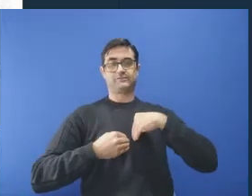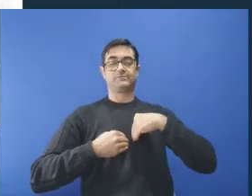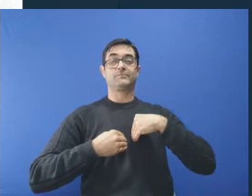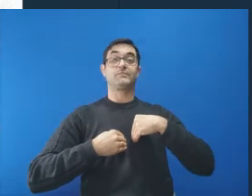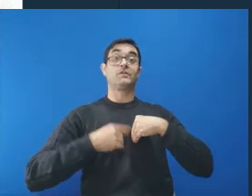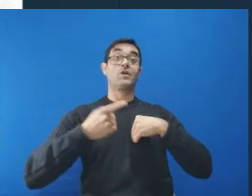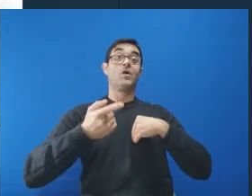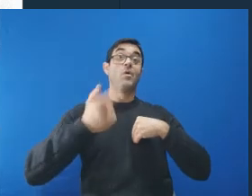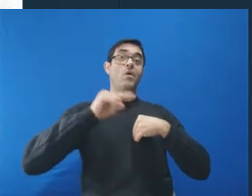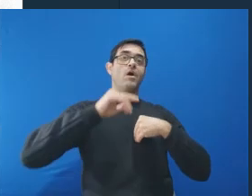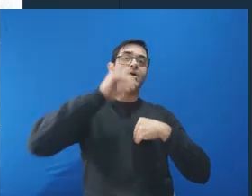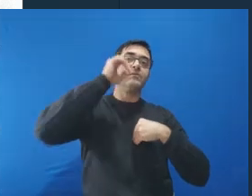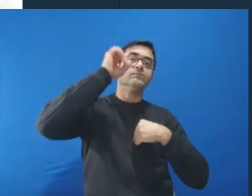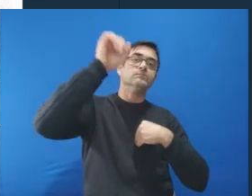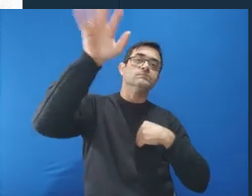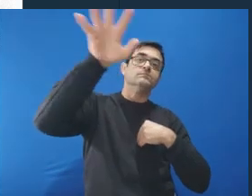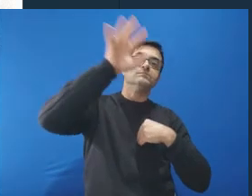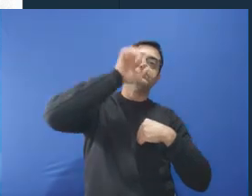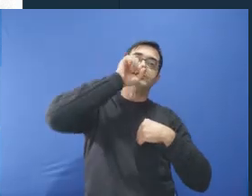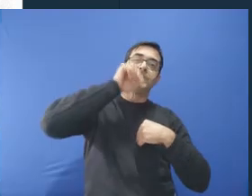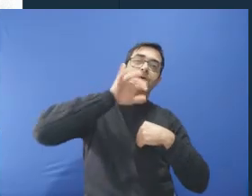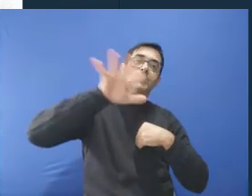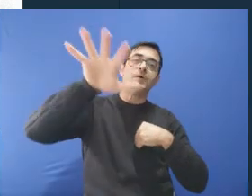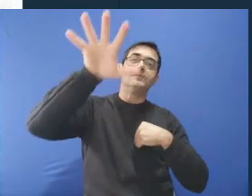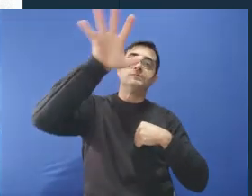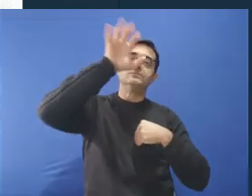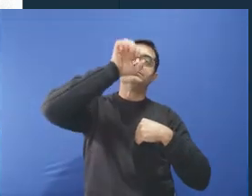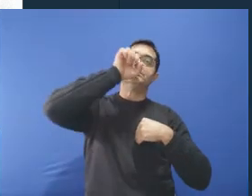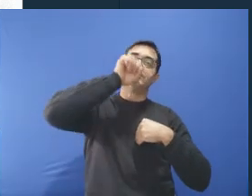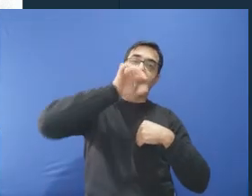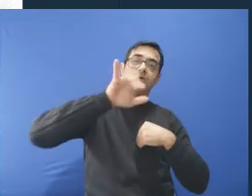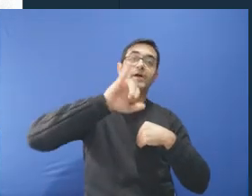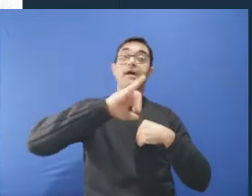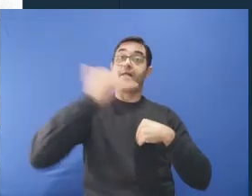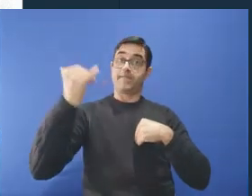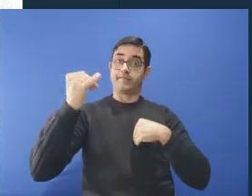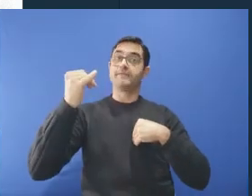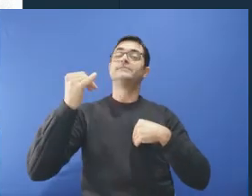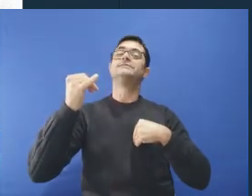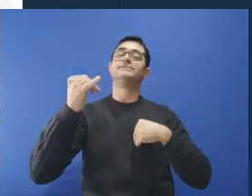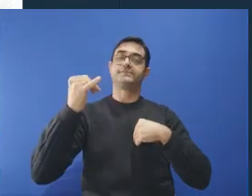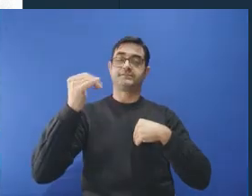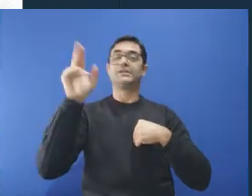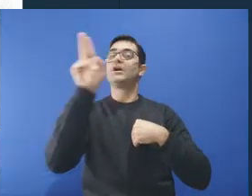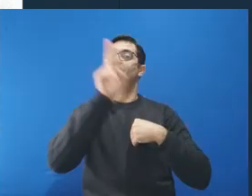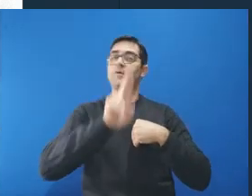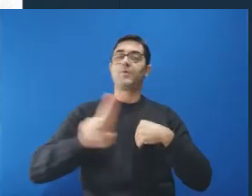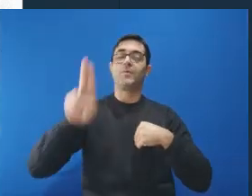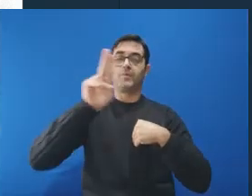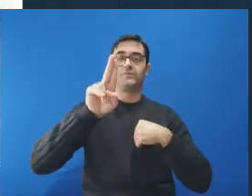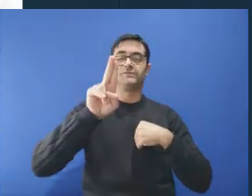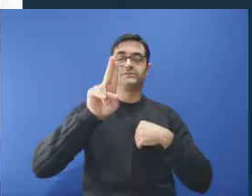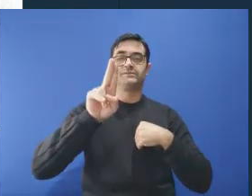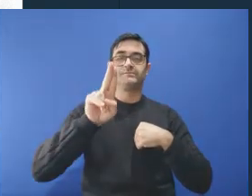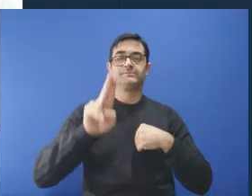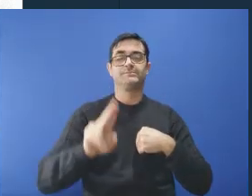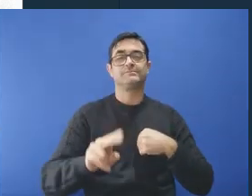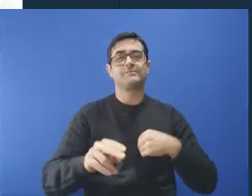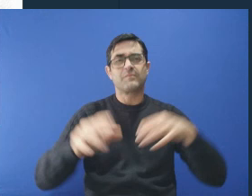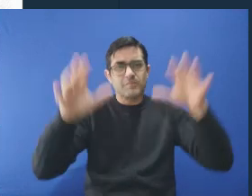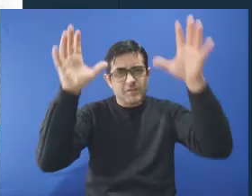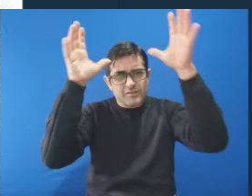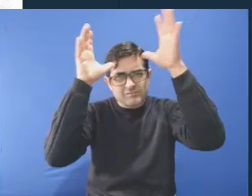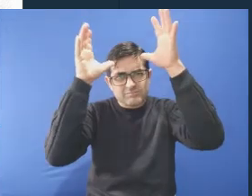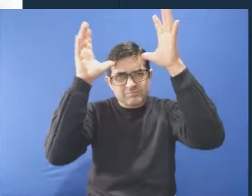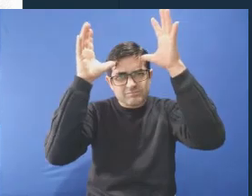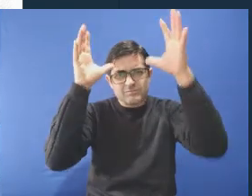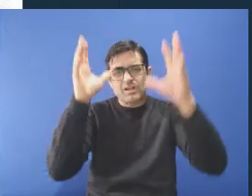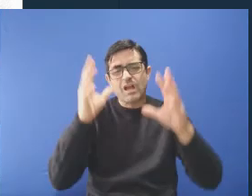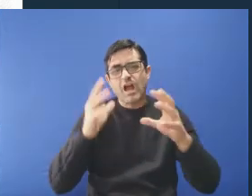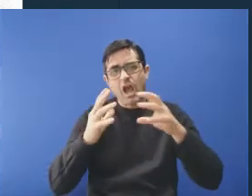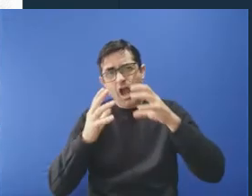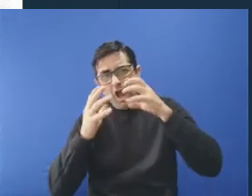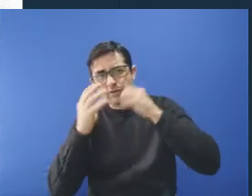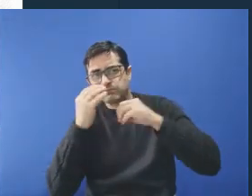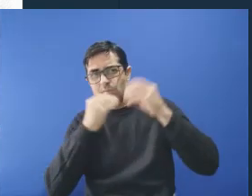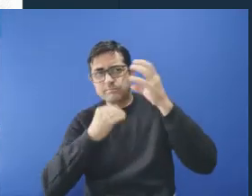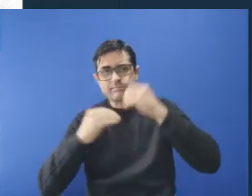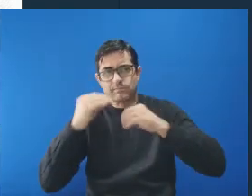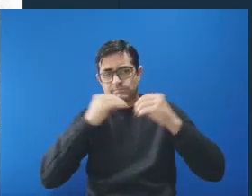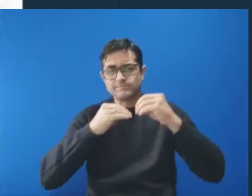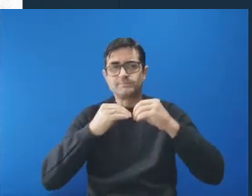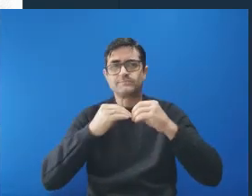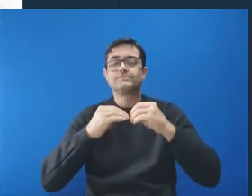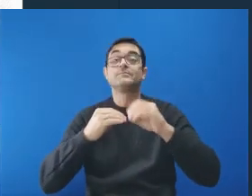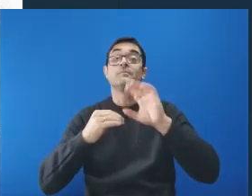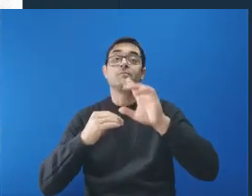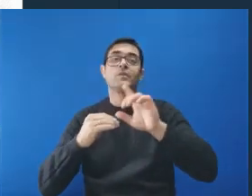que o herbívoro produziu, uma parte dela são pelos, unhas, dentes, ossos que não